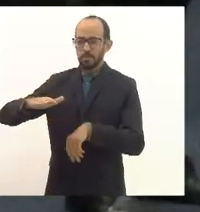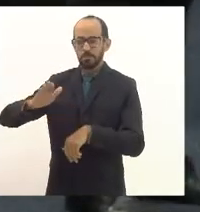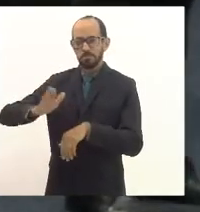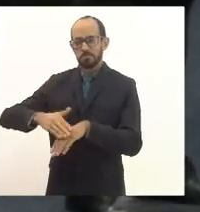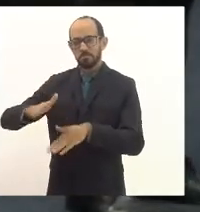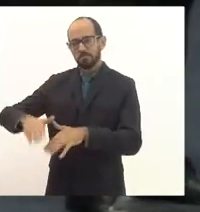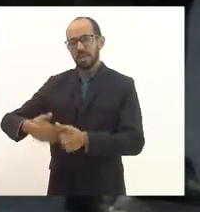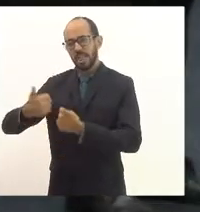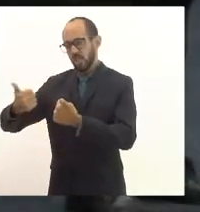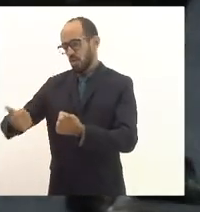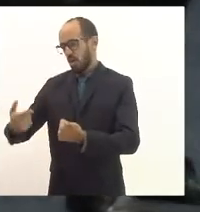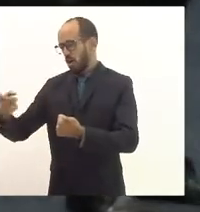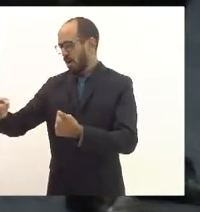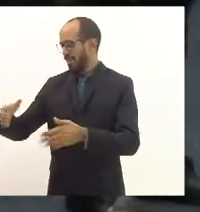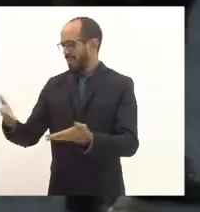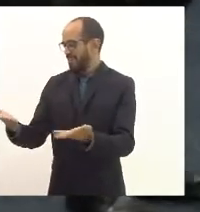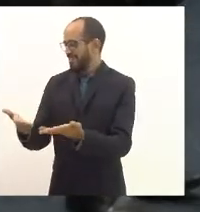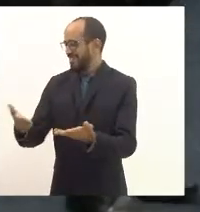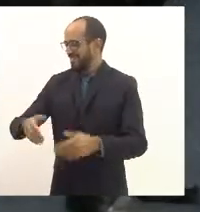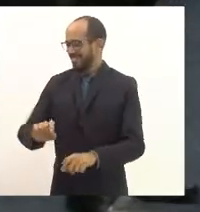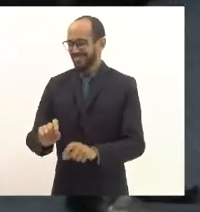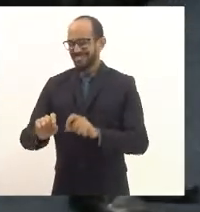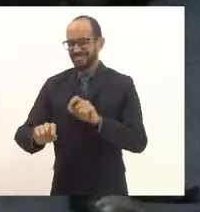convencido, constitucionalidade